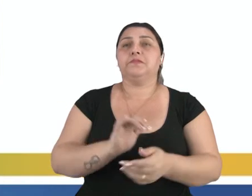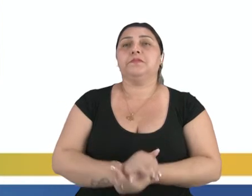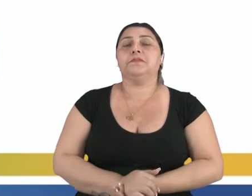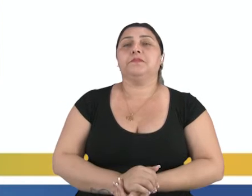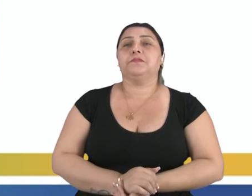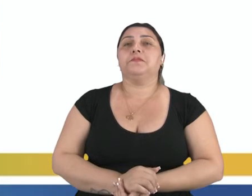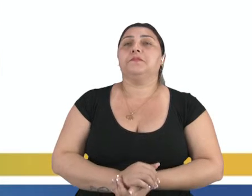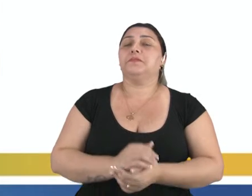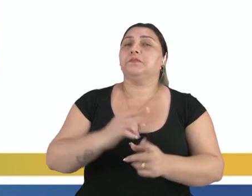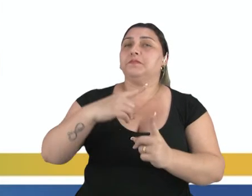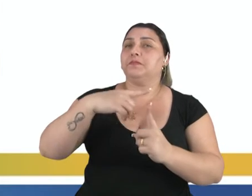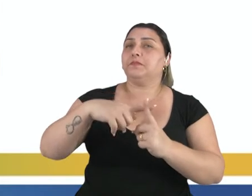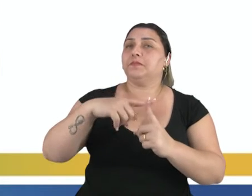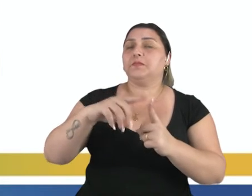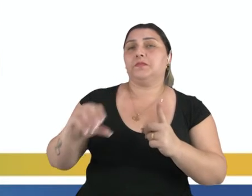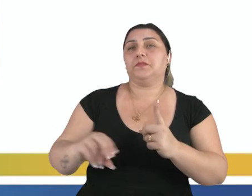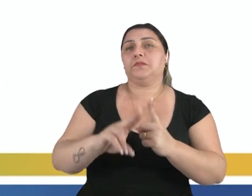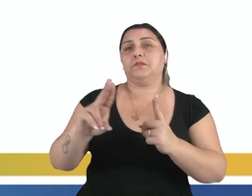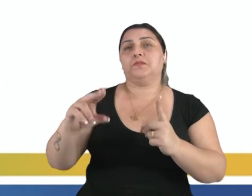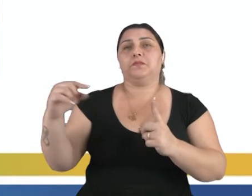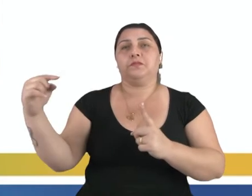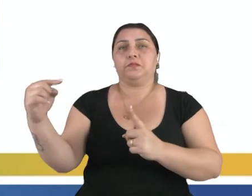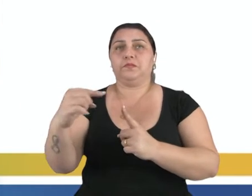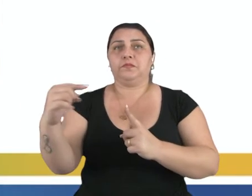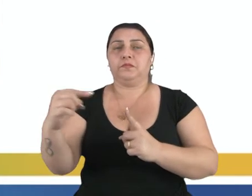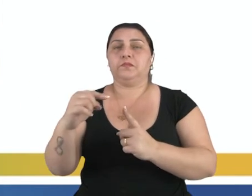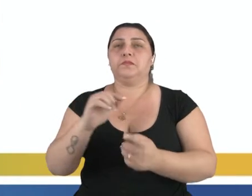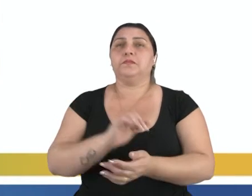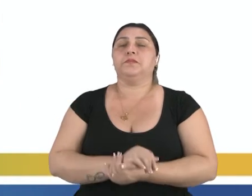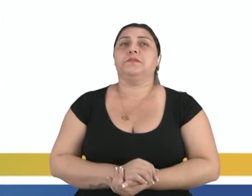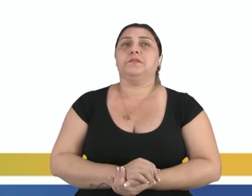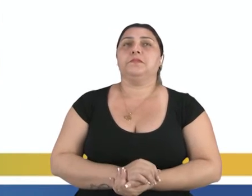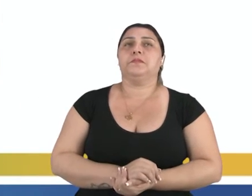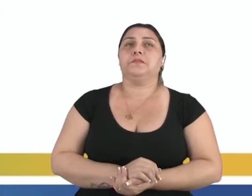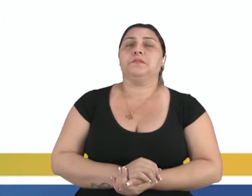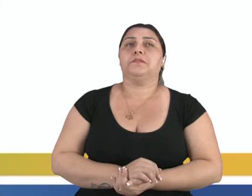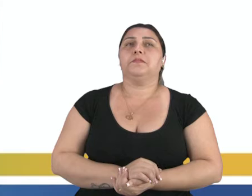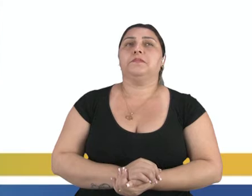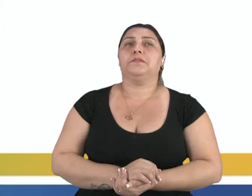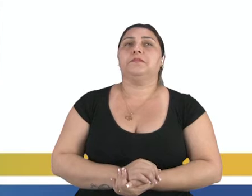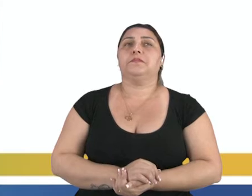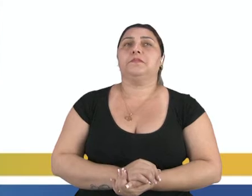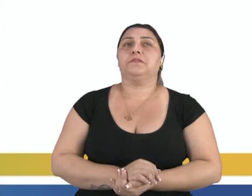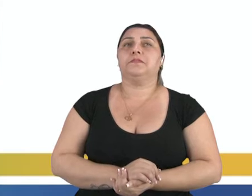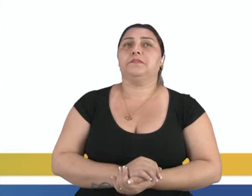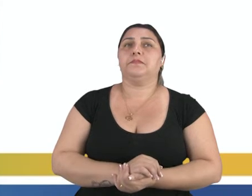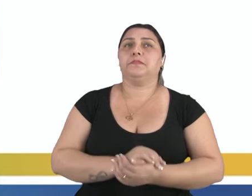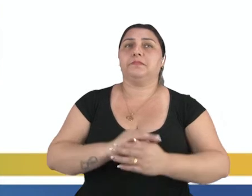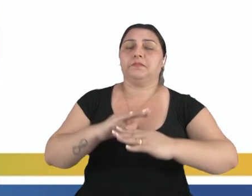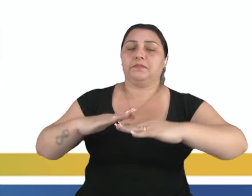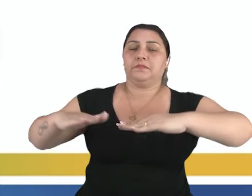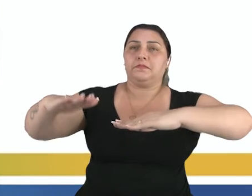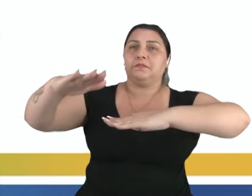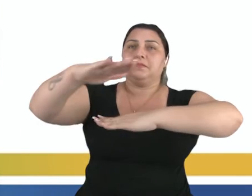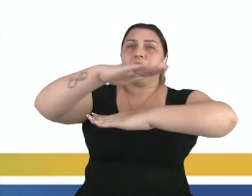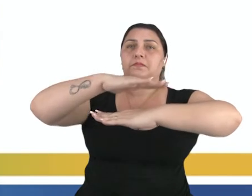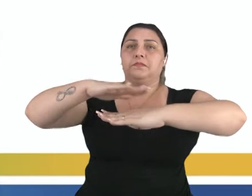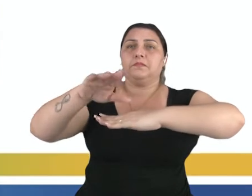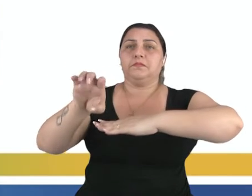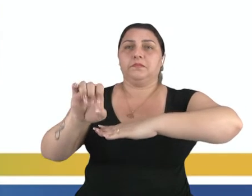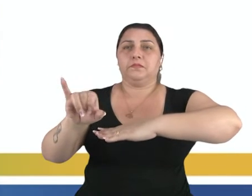ou ainda, se ela vai passar acima do eixo para os números inteiros ou para os